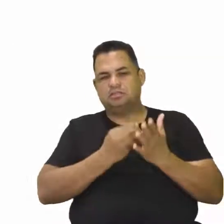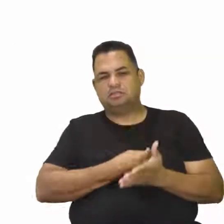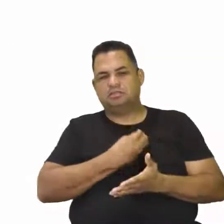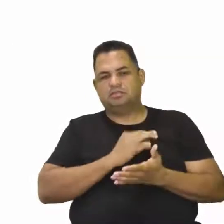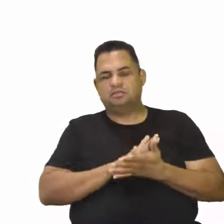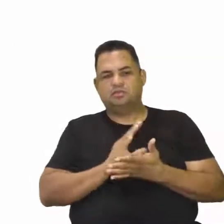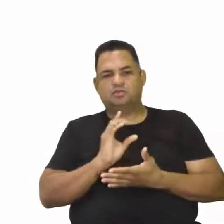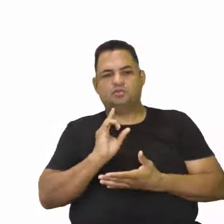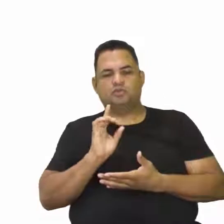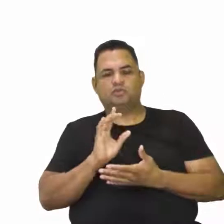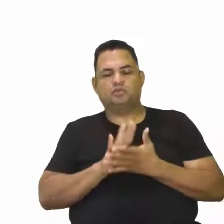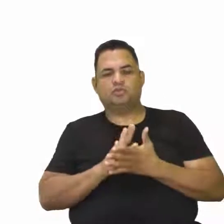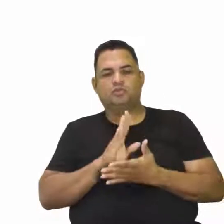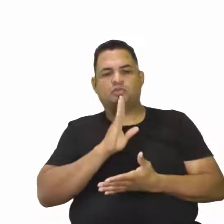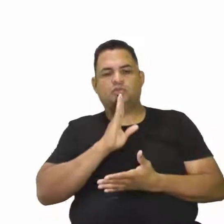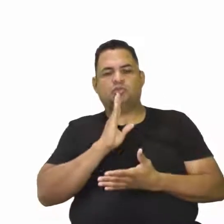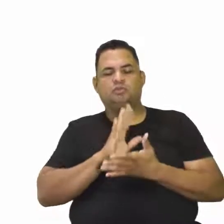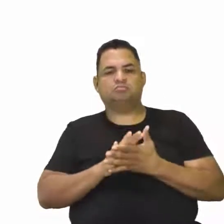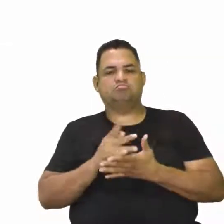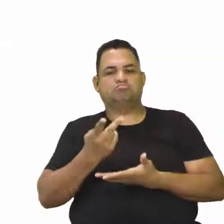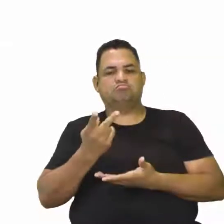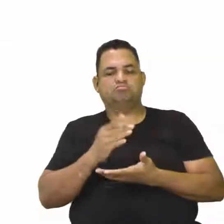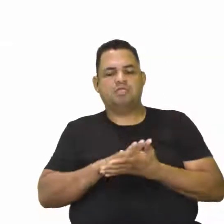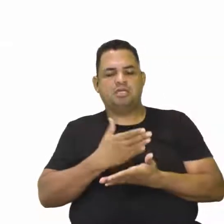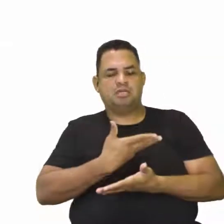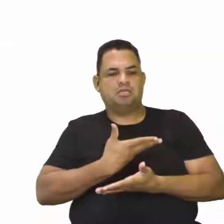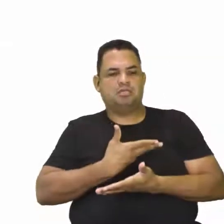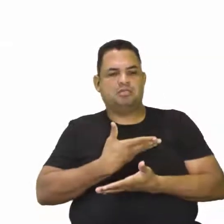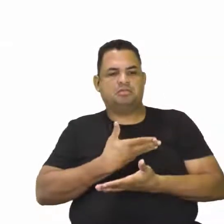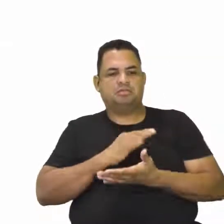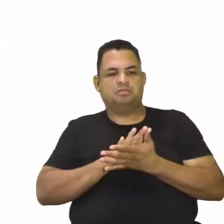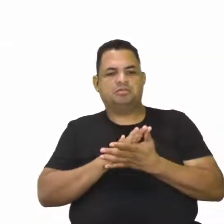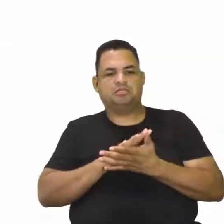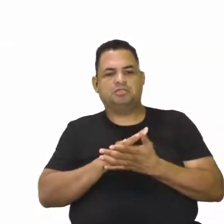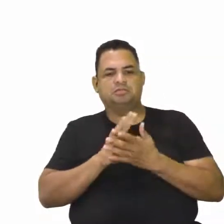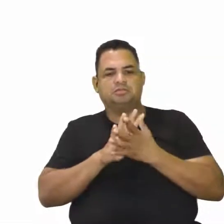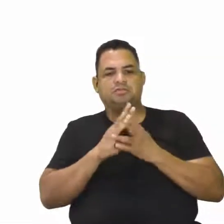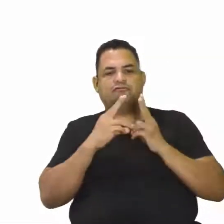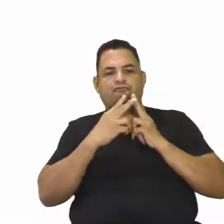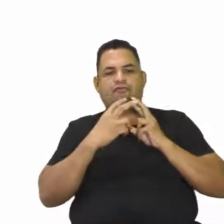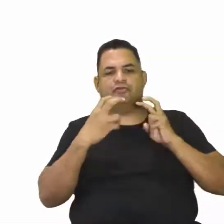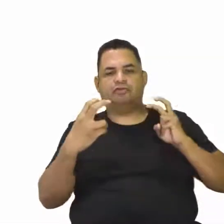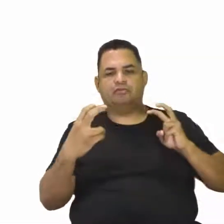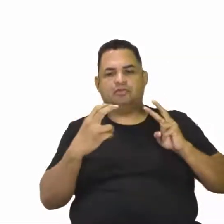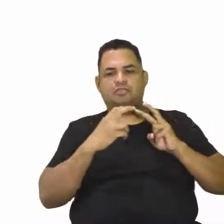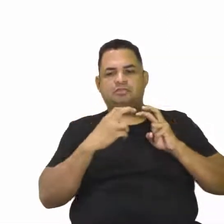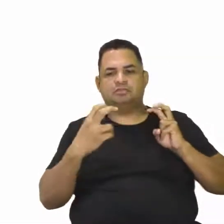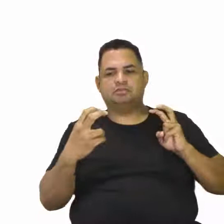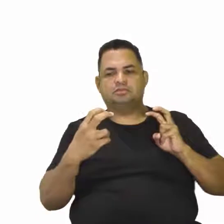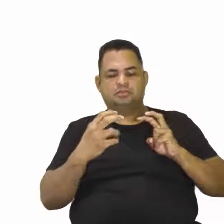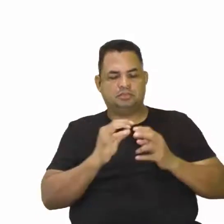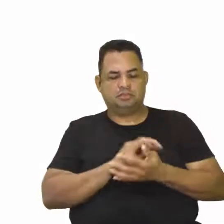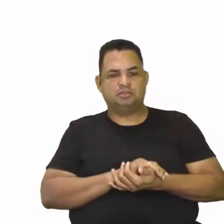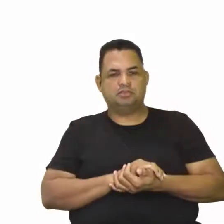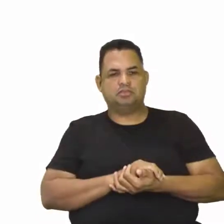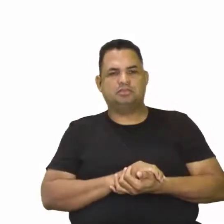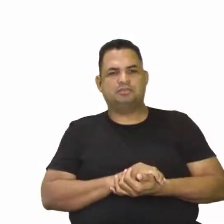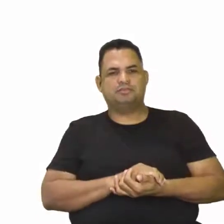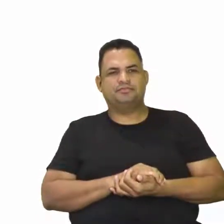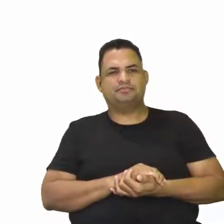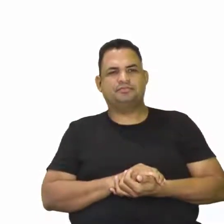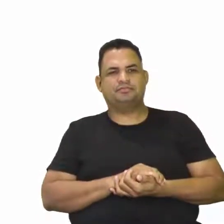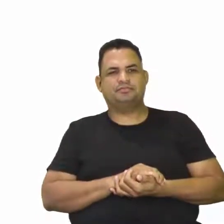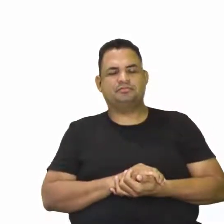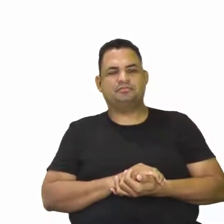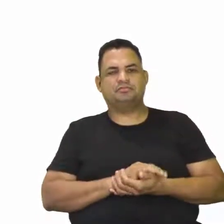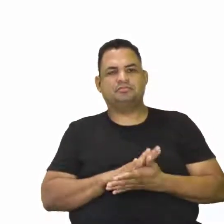Só conhecem pessoalmente as suas amizades virtuais. Os adeptos das redes sociais